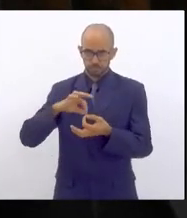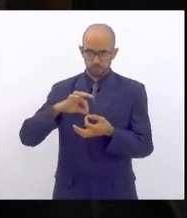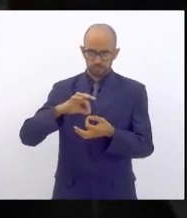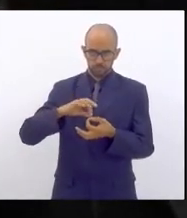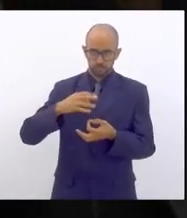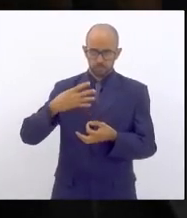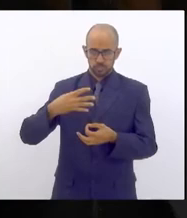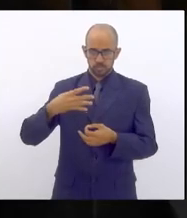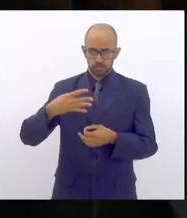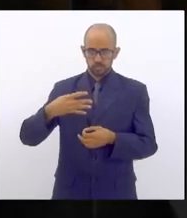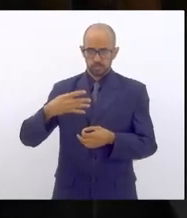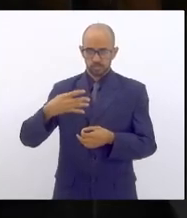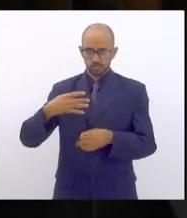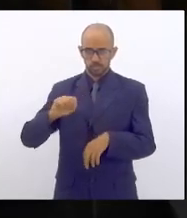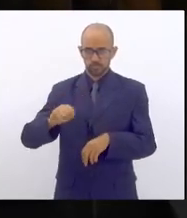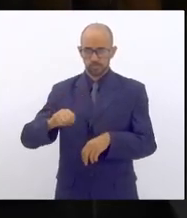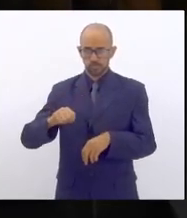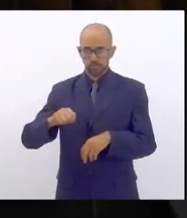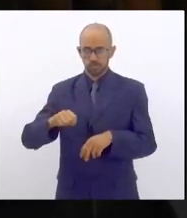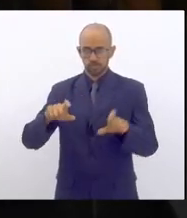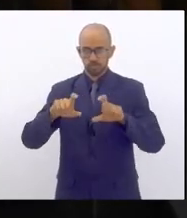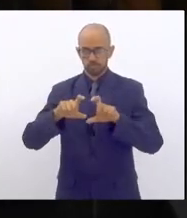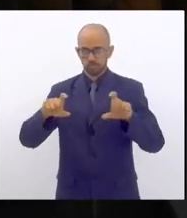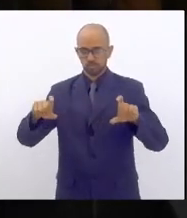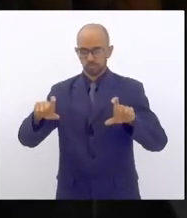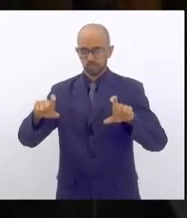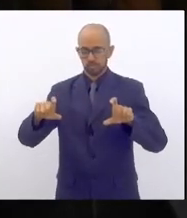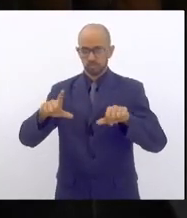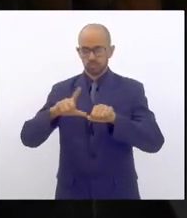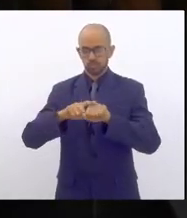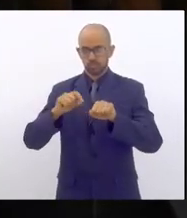4º do caput do artigo